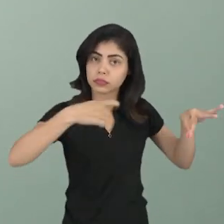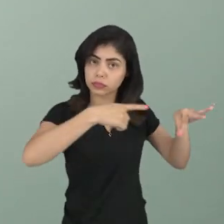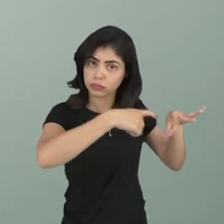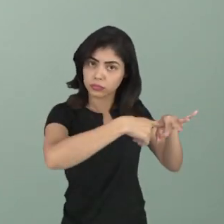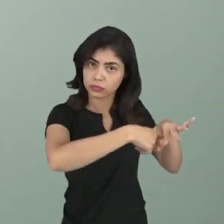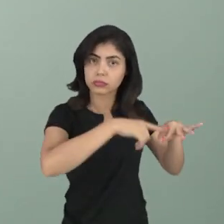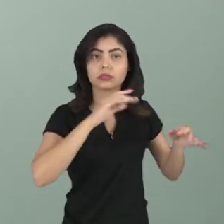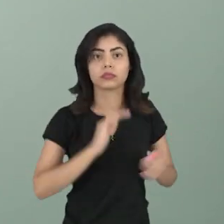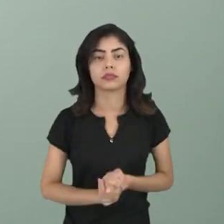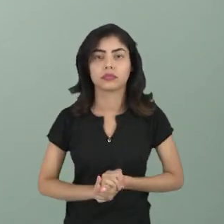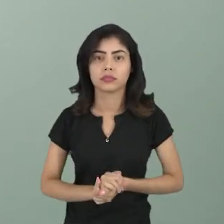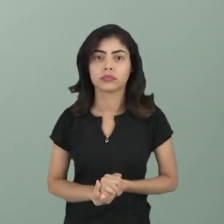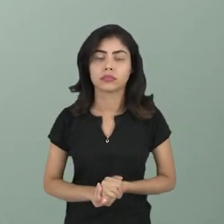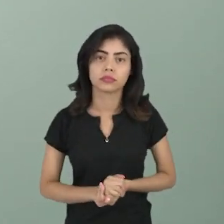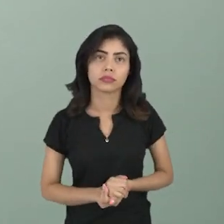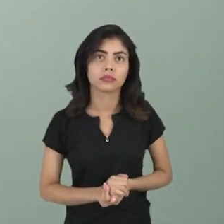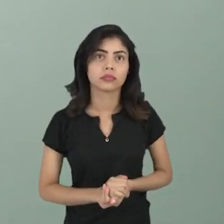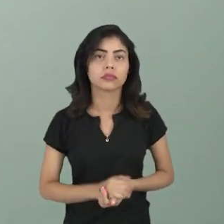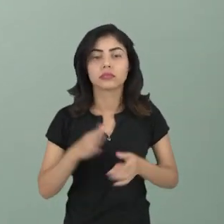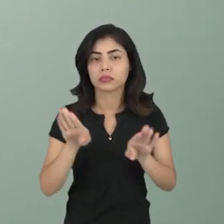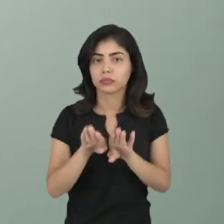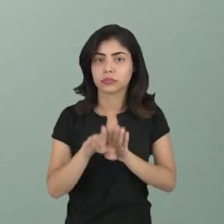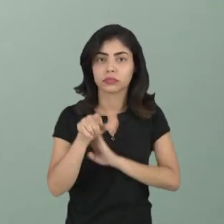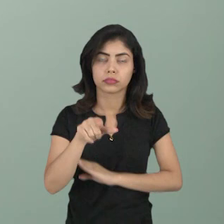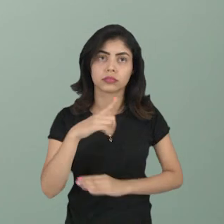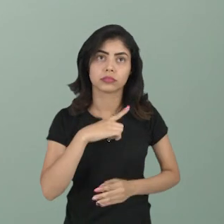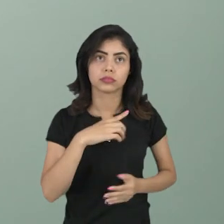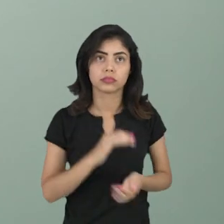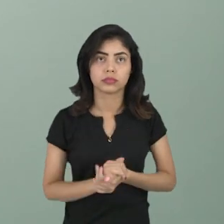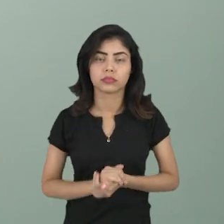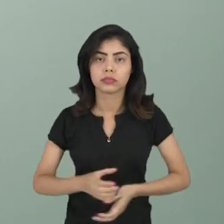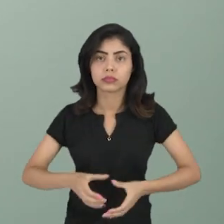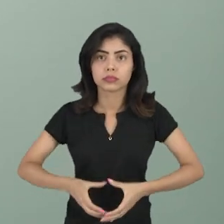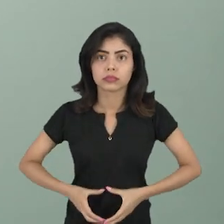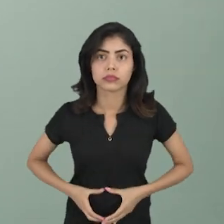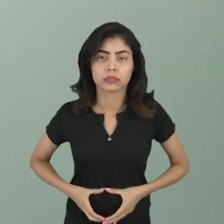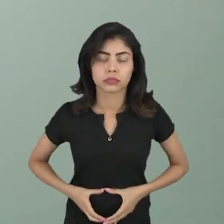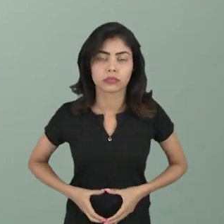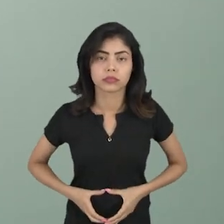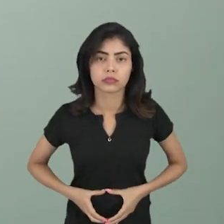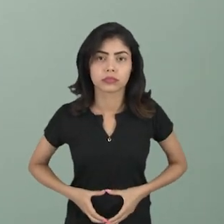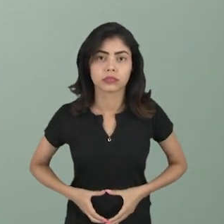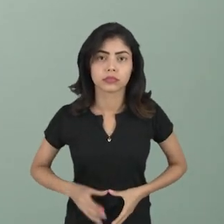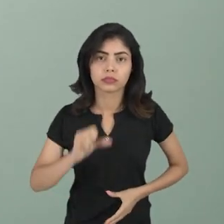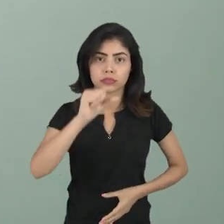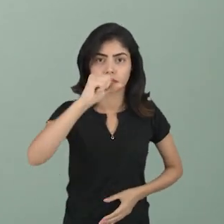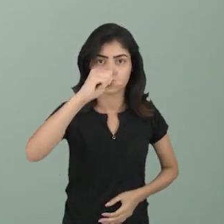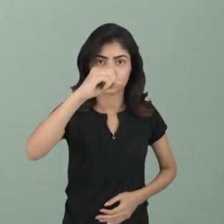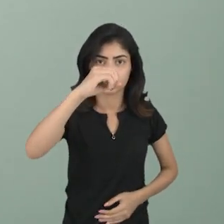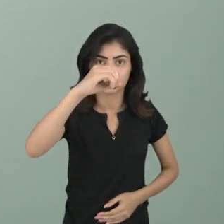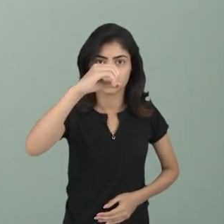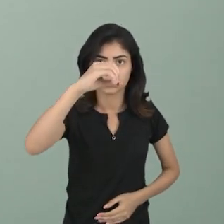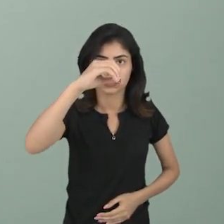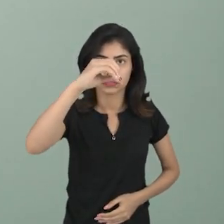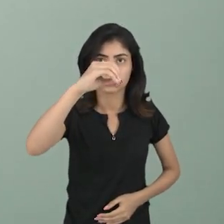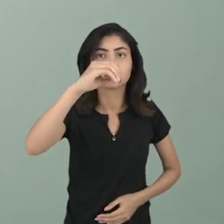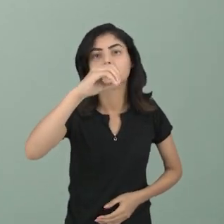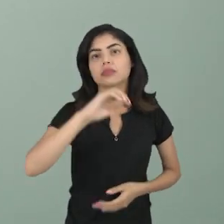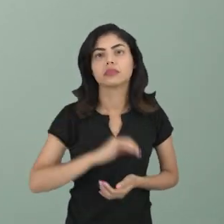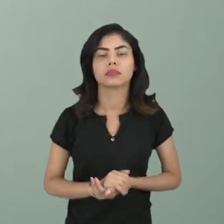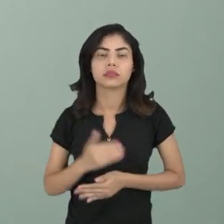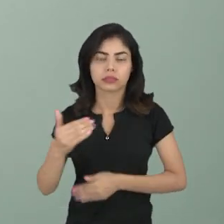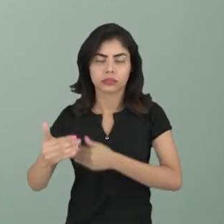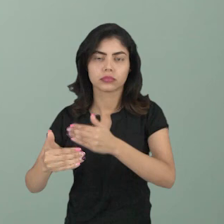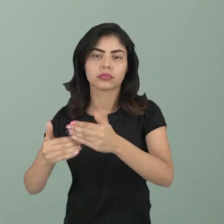fecundação. E nós temos aí também o útero, que é onde o embrião, no fim das contas, vai conseguir